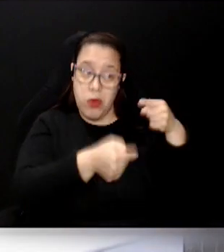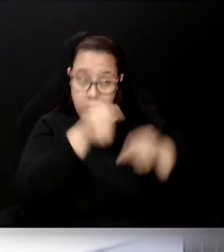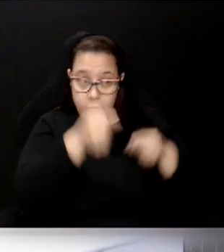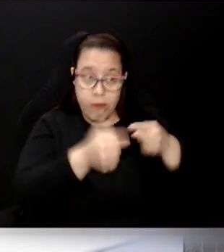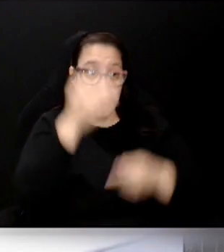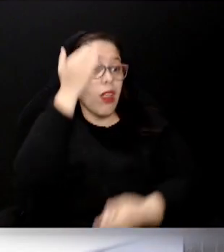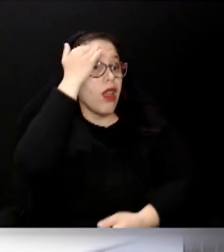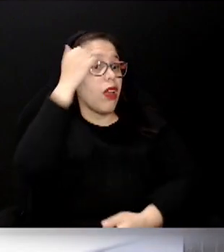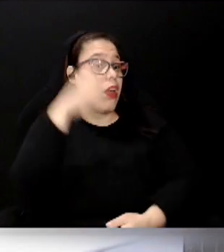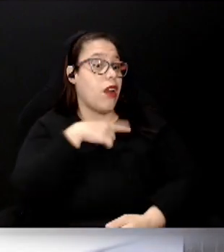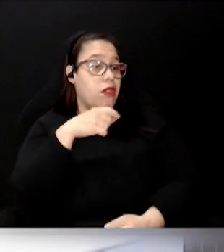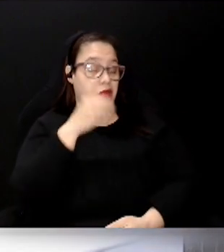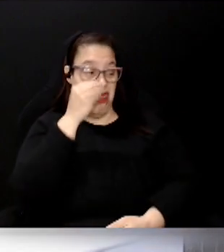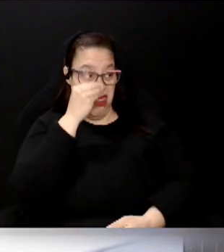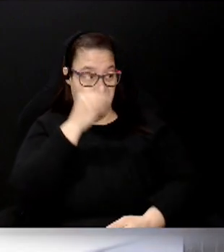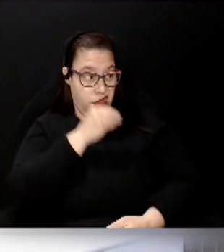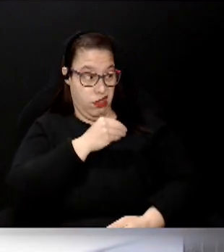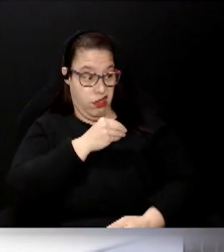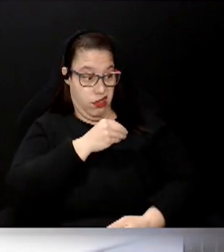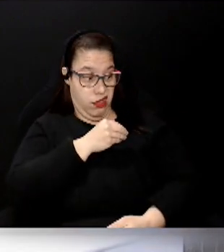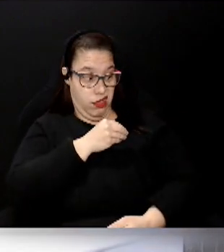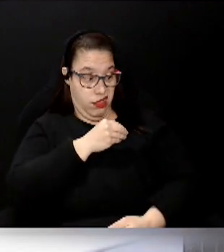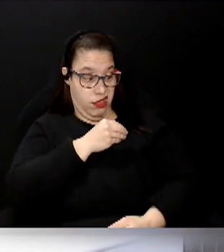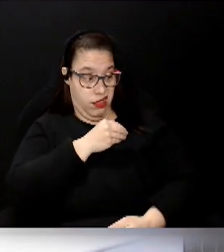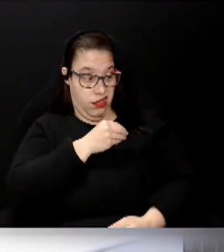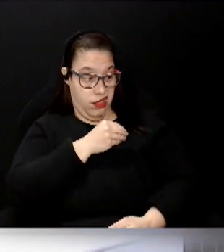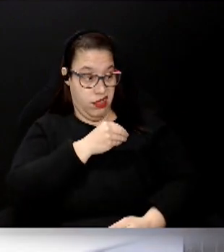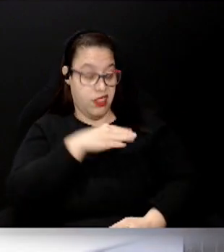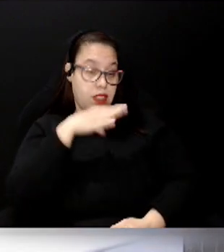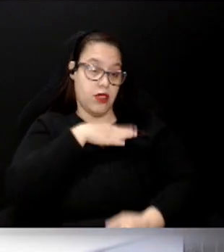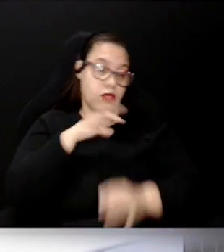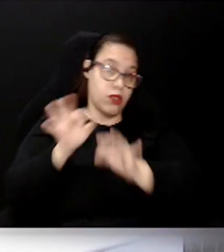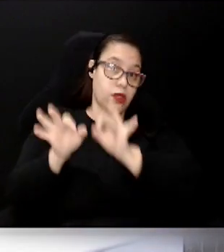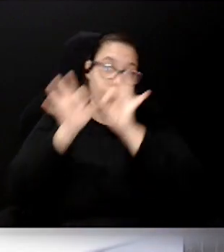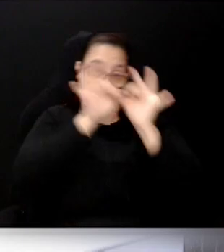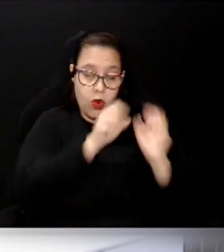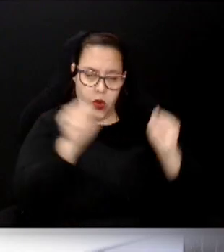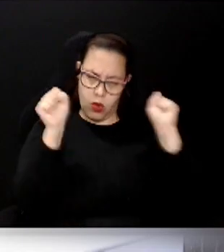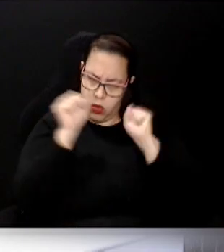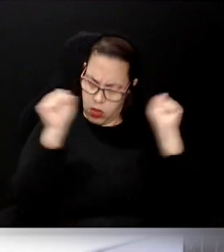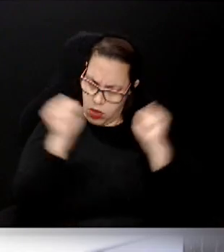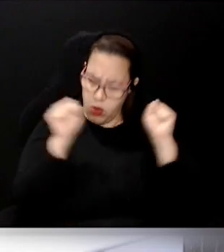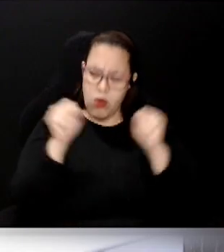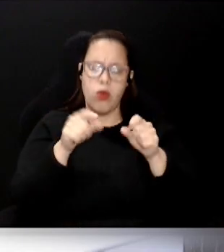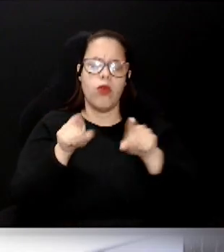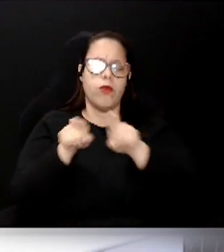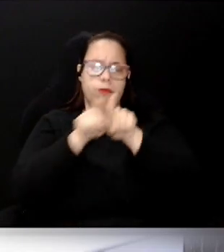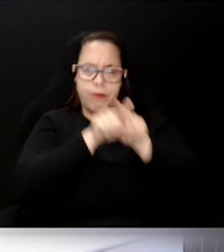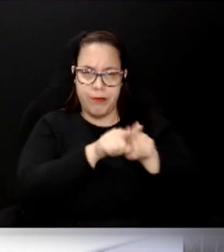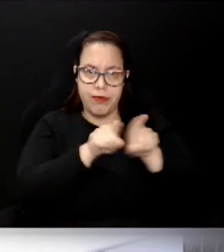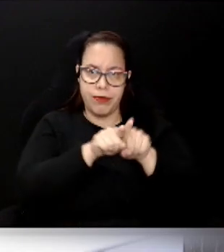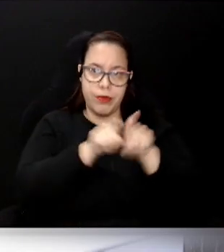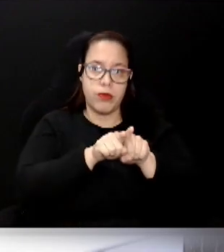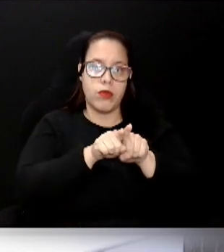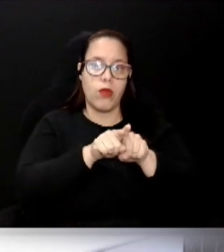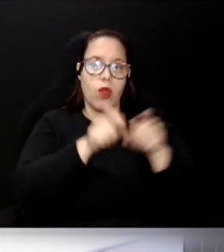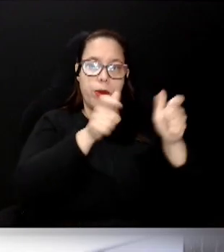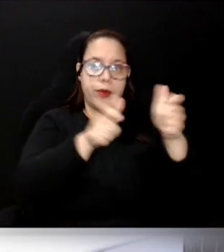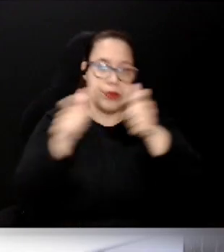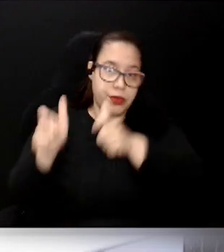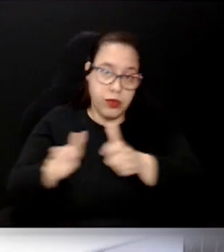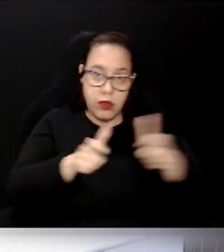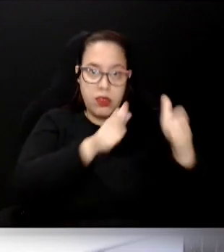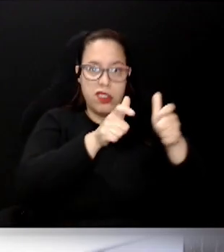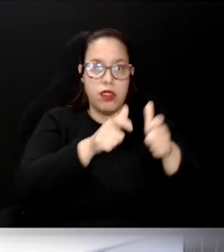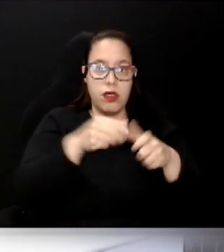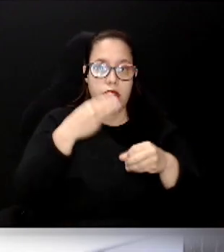indignação, né? E aí nas cidades eu acompanhei as manifestações nas cidades, porque é isso, né? O território do município é um